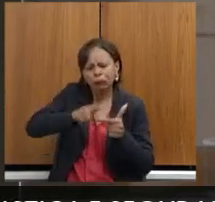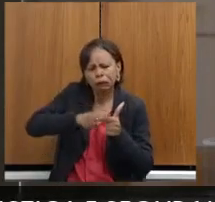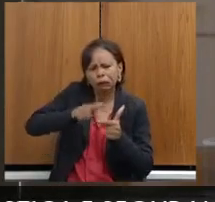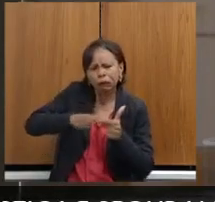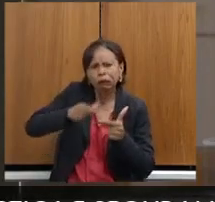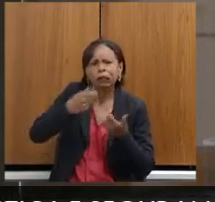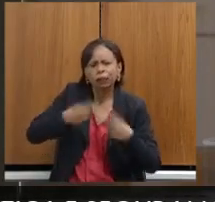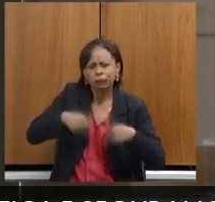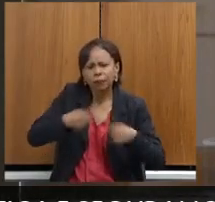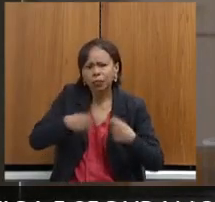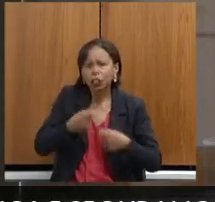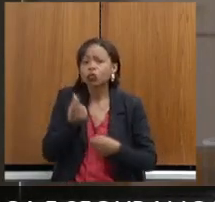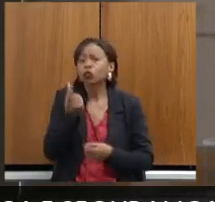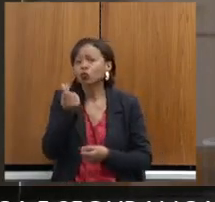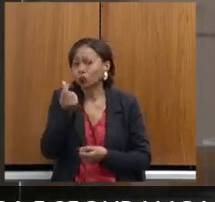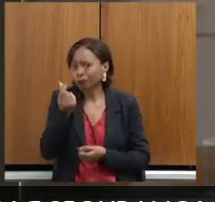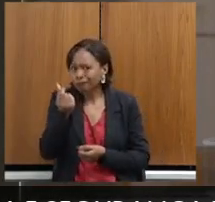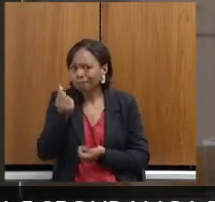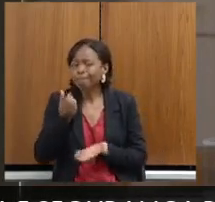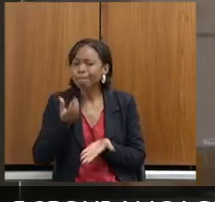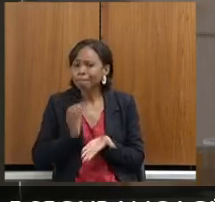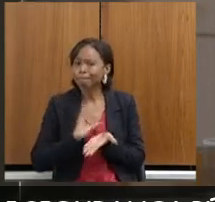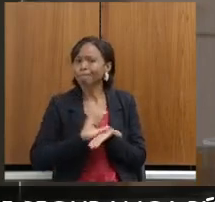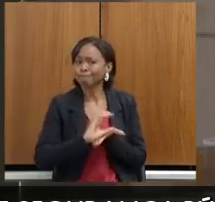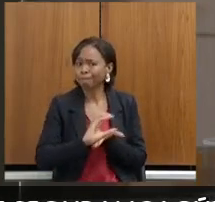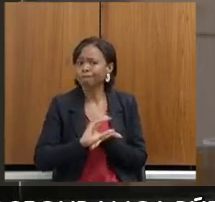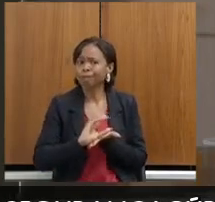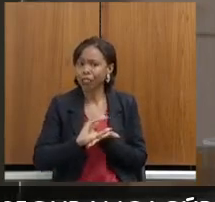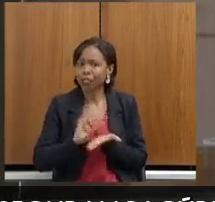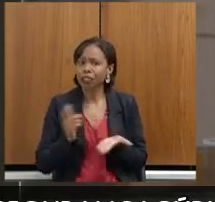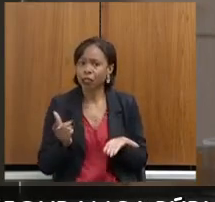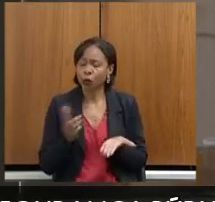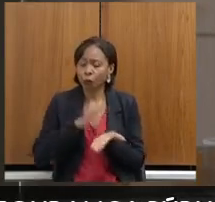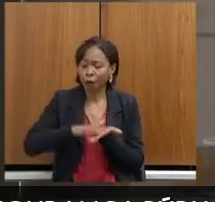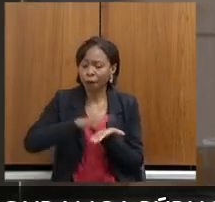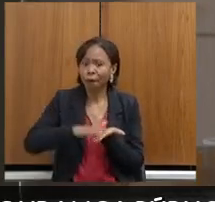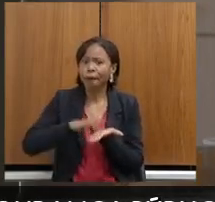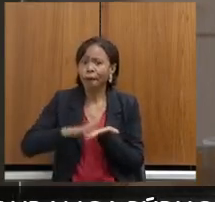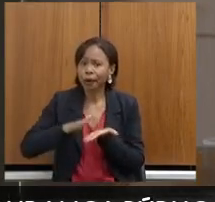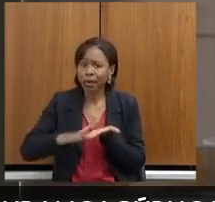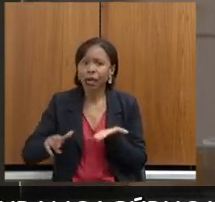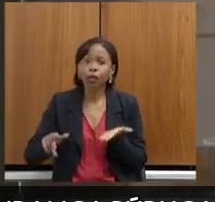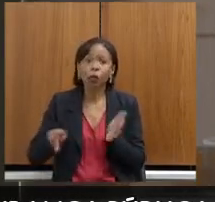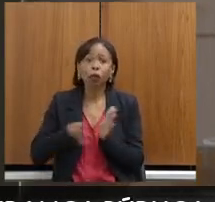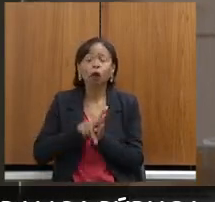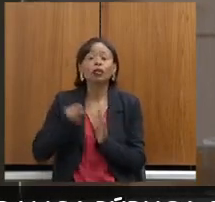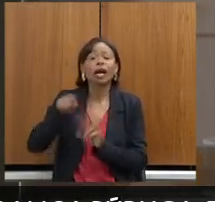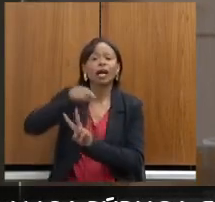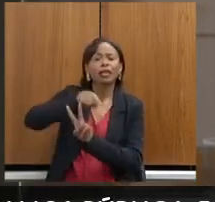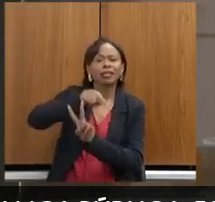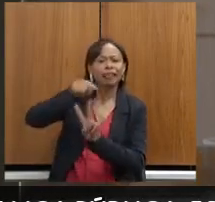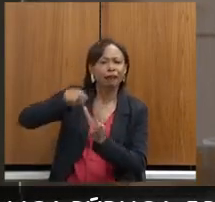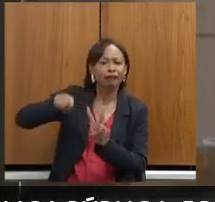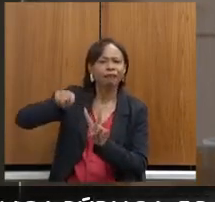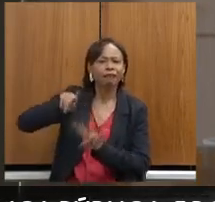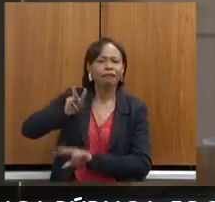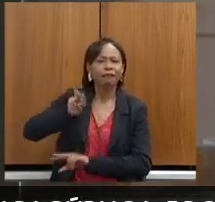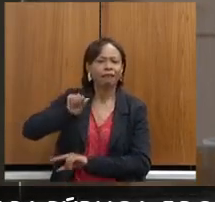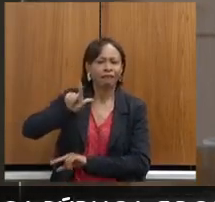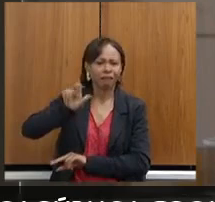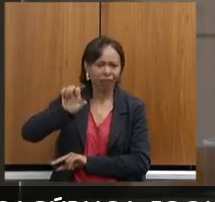aplicação dos recursos né oriundos da do plano da Vale do Rio Doce